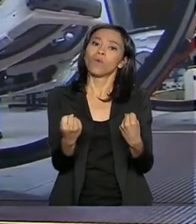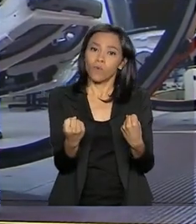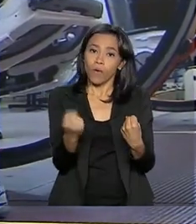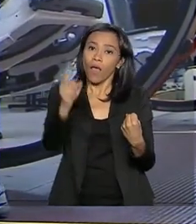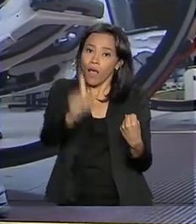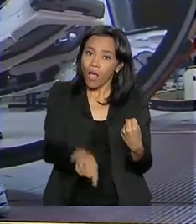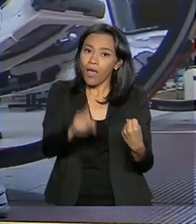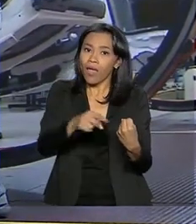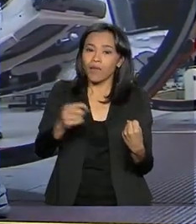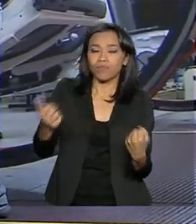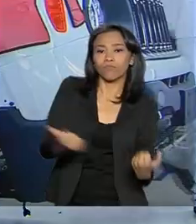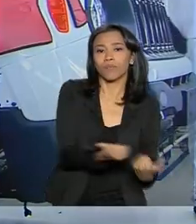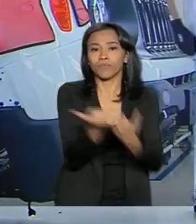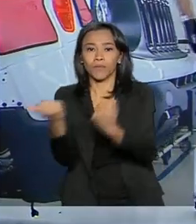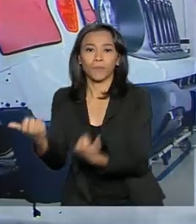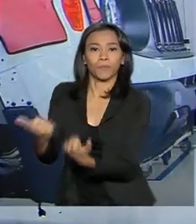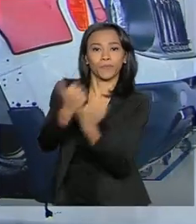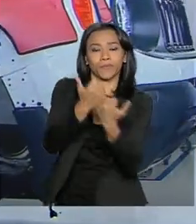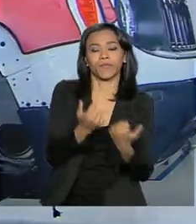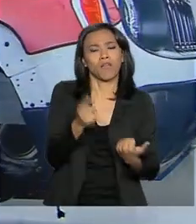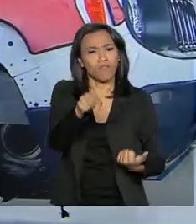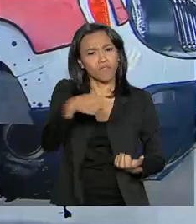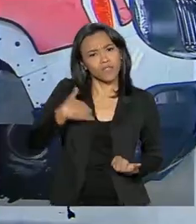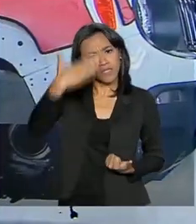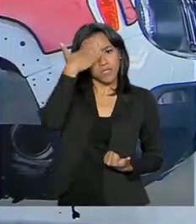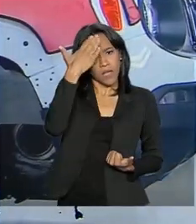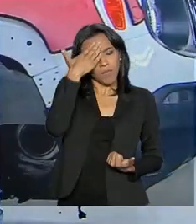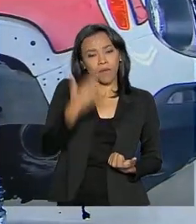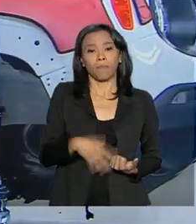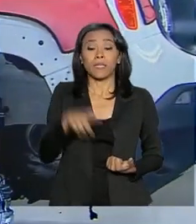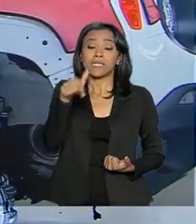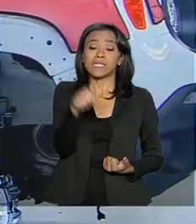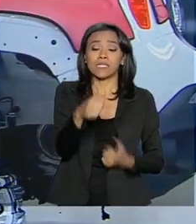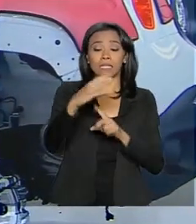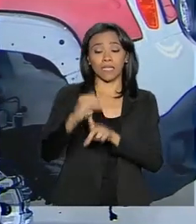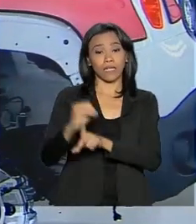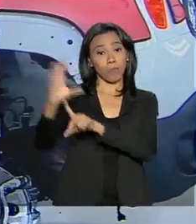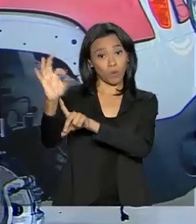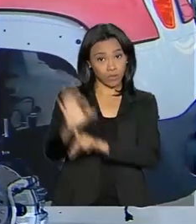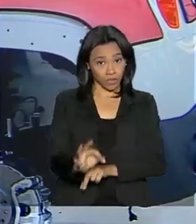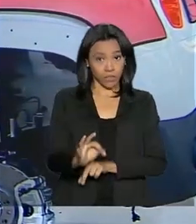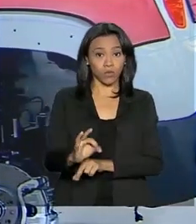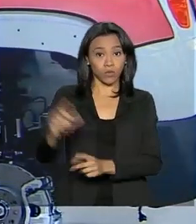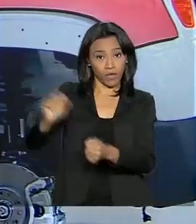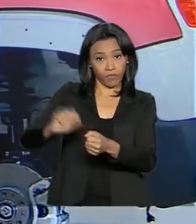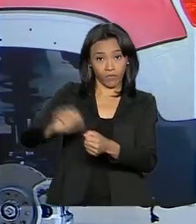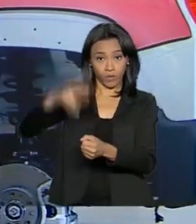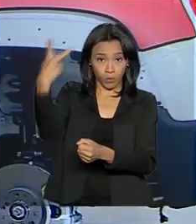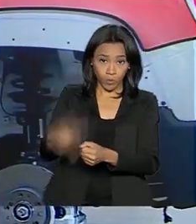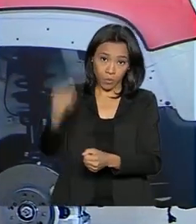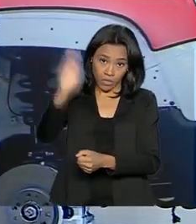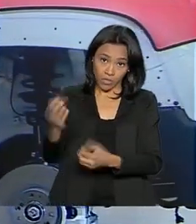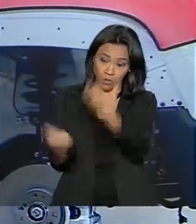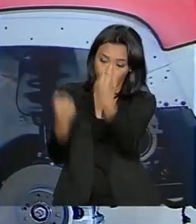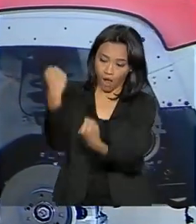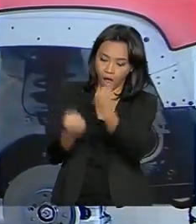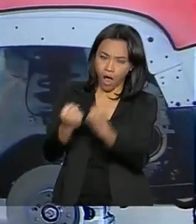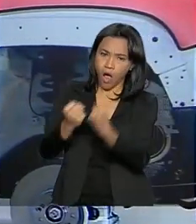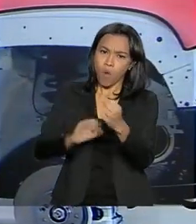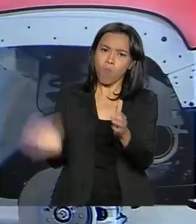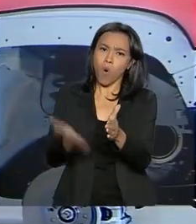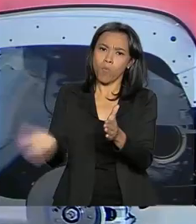são complementares. Só para ter uma ideia, 70% dos veículos produzidos no Brasil são